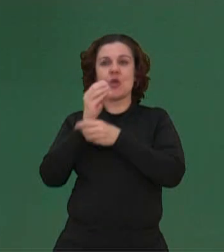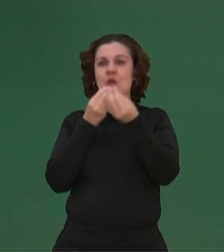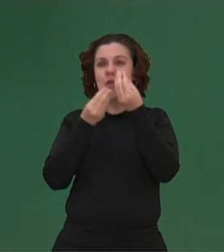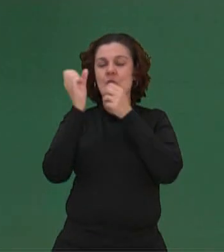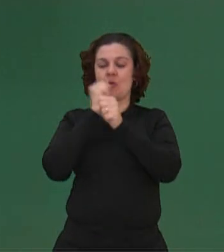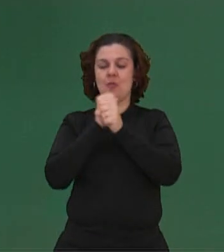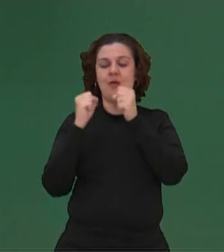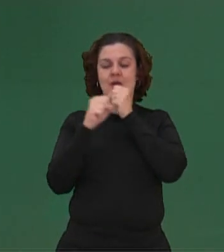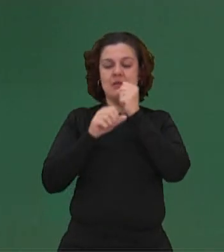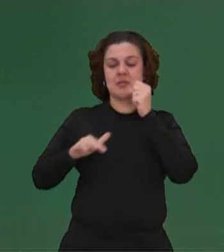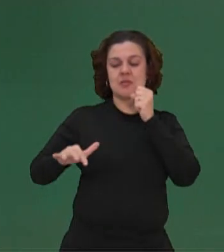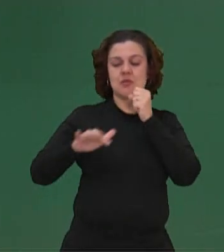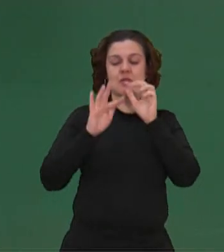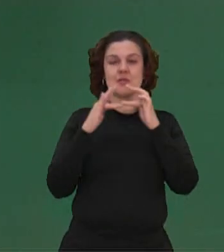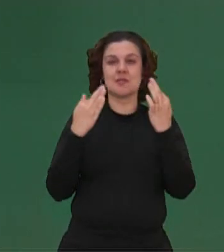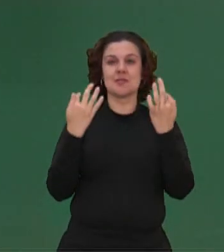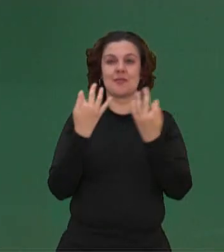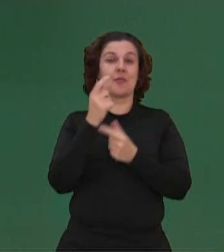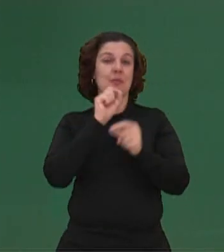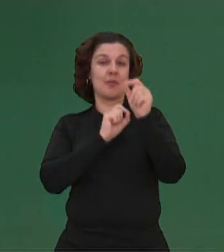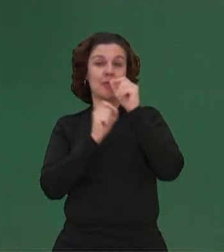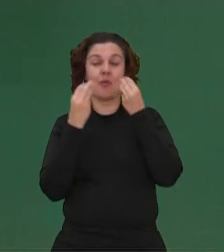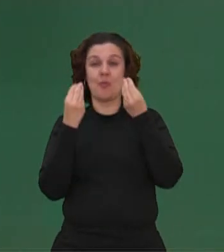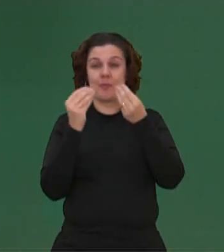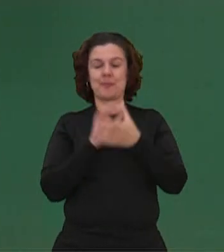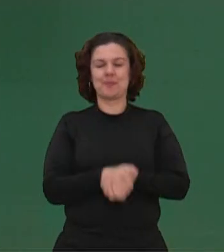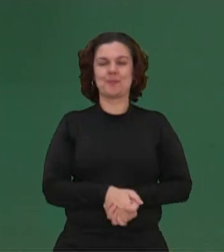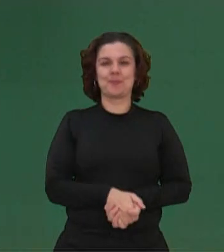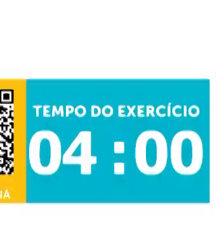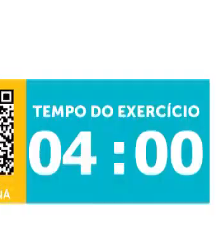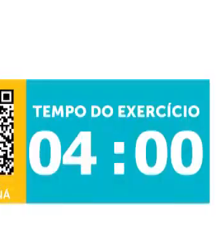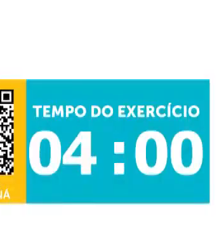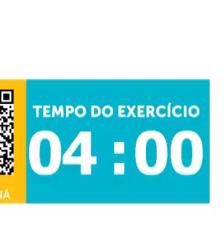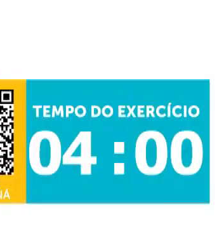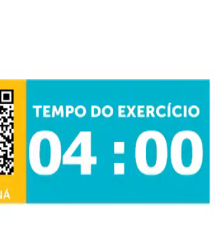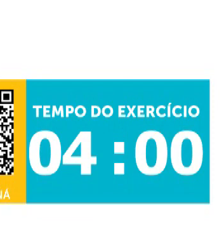essa sociedade, então, essa família colonial brasileira. Vai lá!